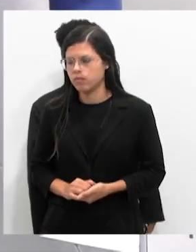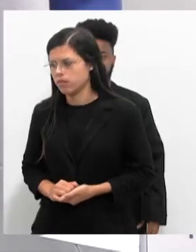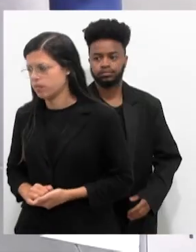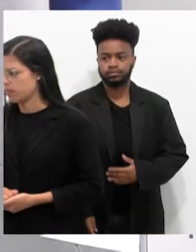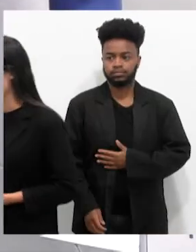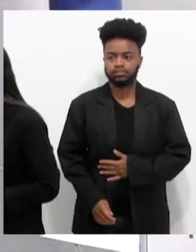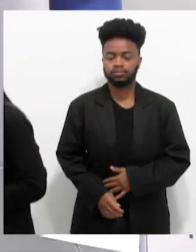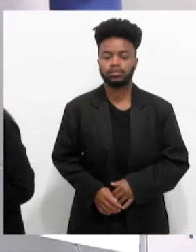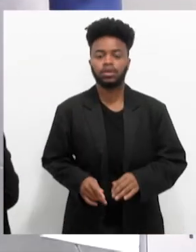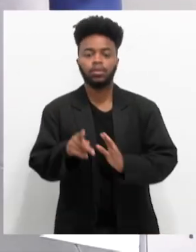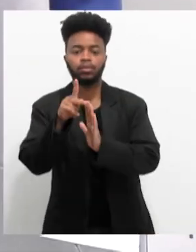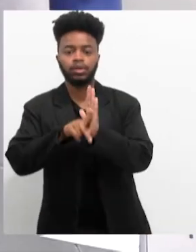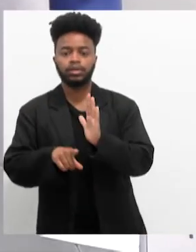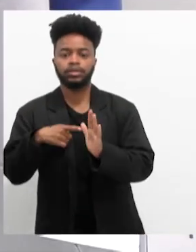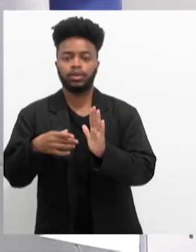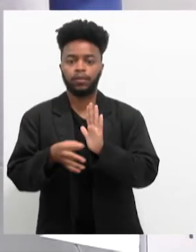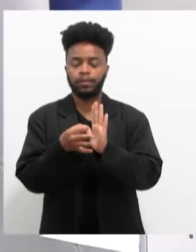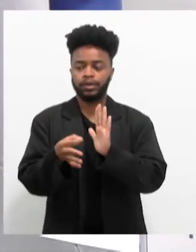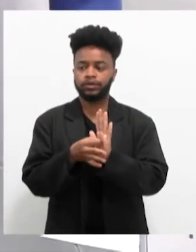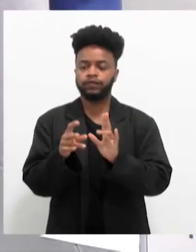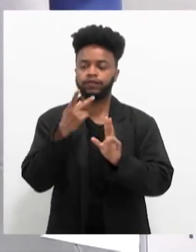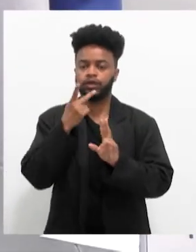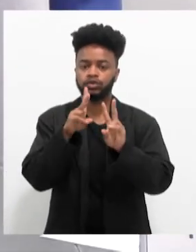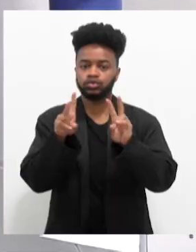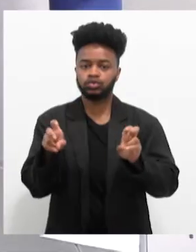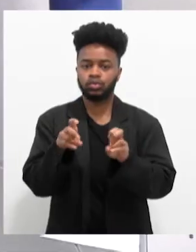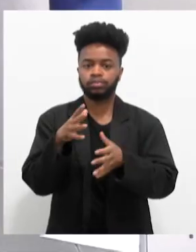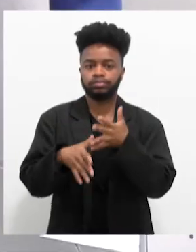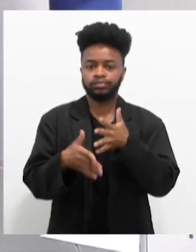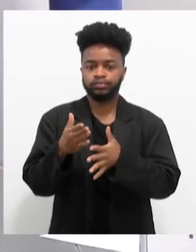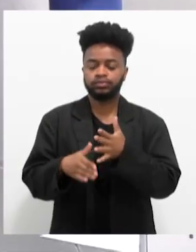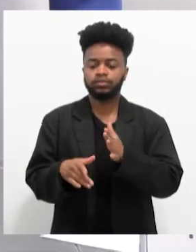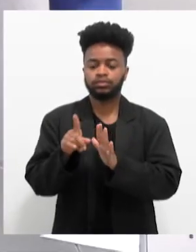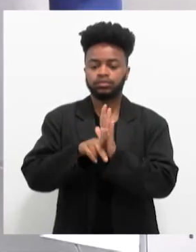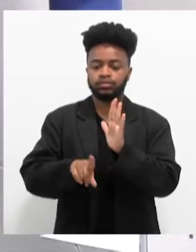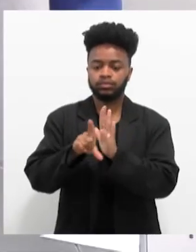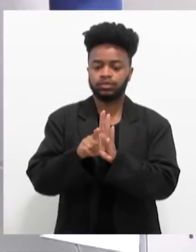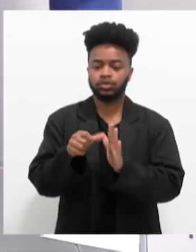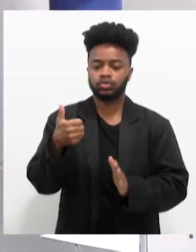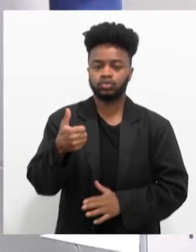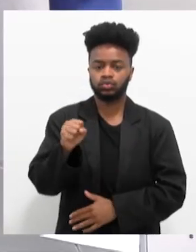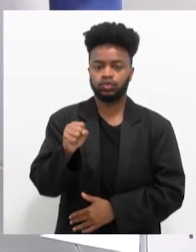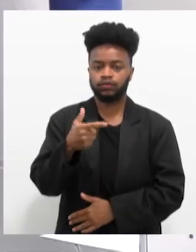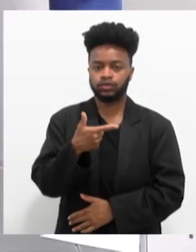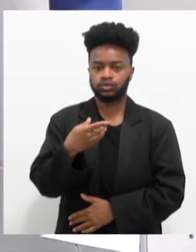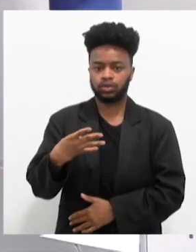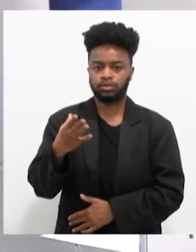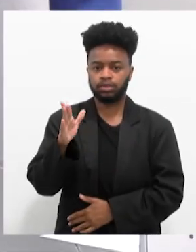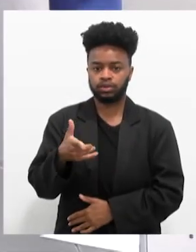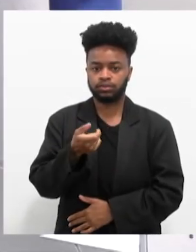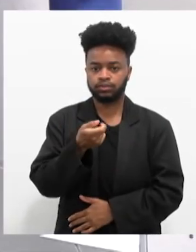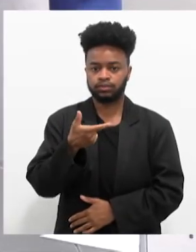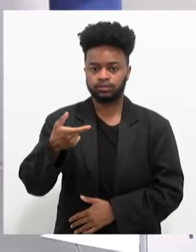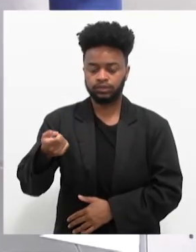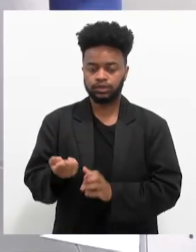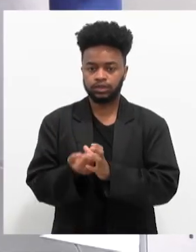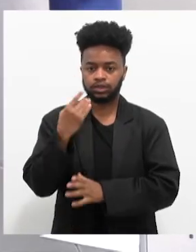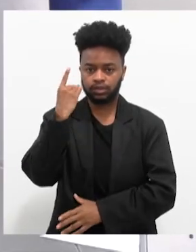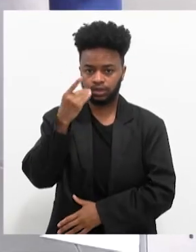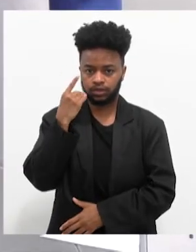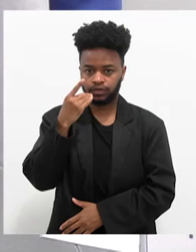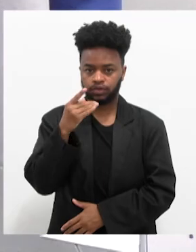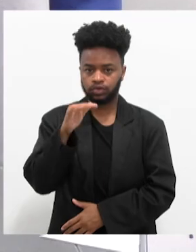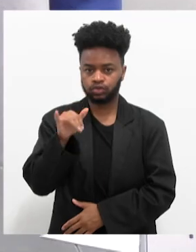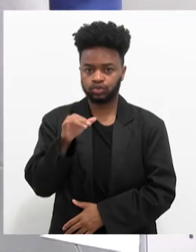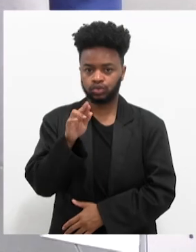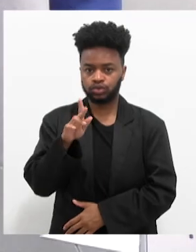Projetos cujo parecer versam sobre a prejudicabilidade. O 17 da pauta, projeto de lei 1824, de 20. Autoria do deputado Jorge Felipe Neto, que veda a contratação